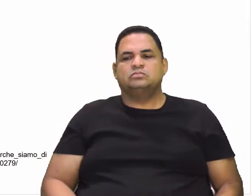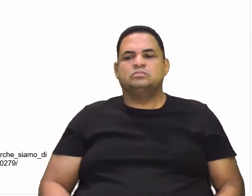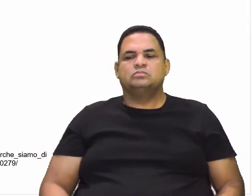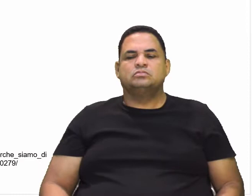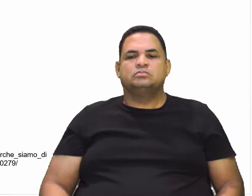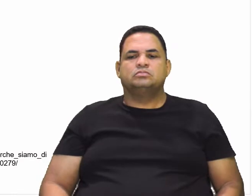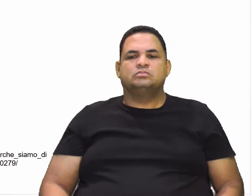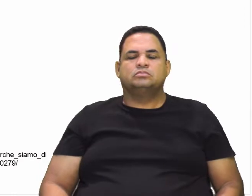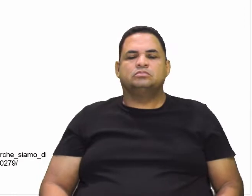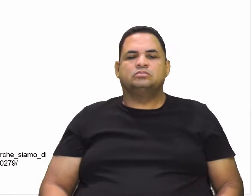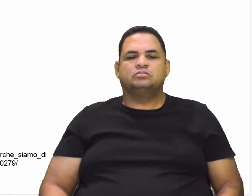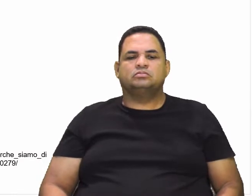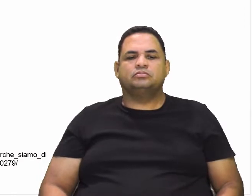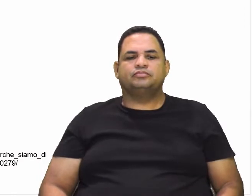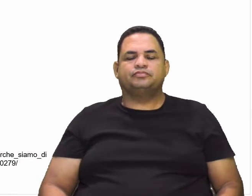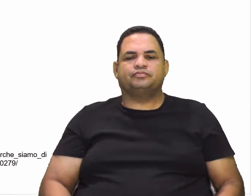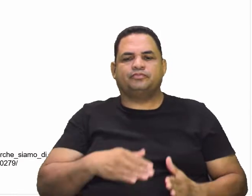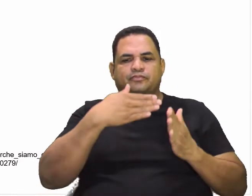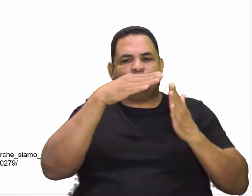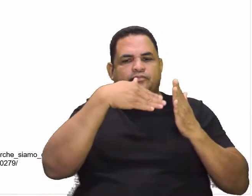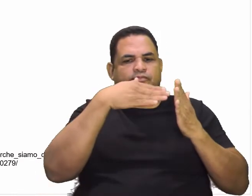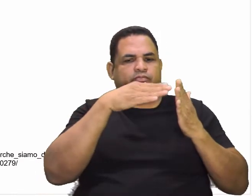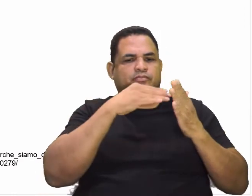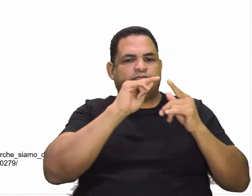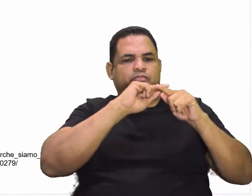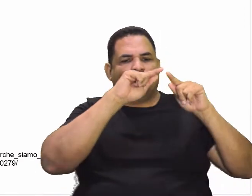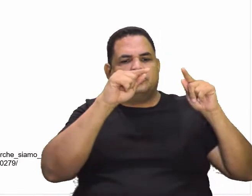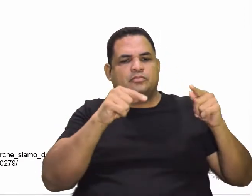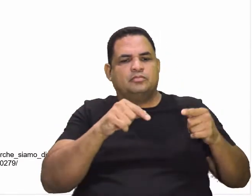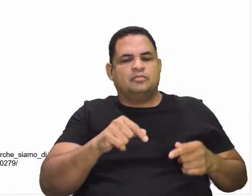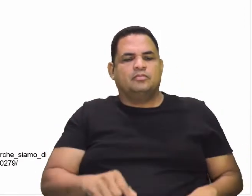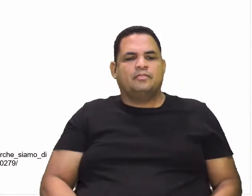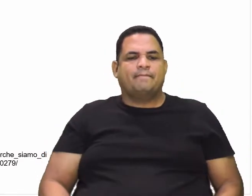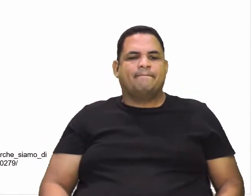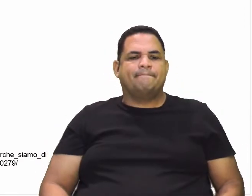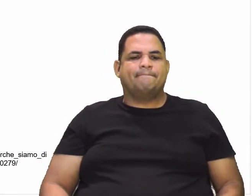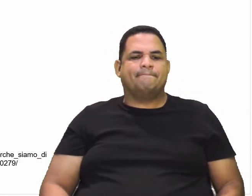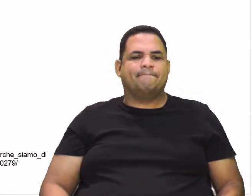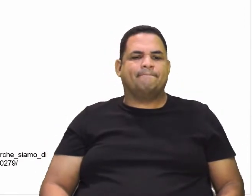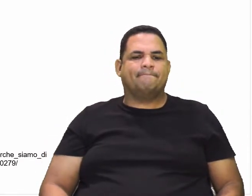Tá? Vai lá, pinta um